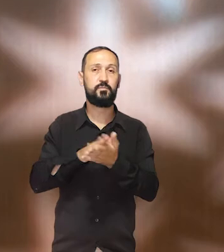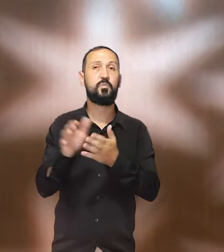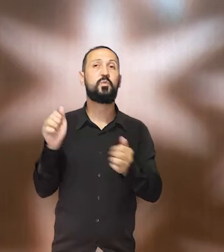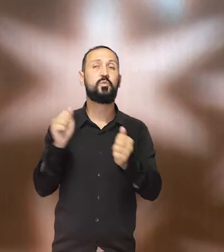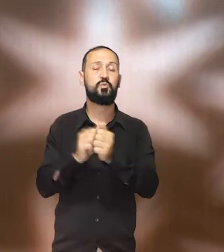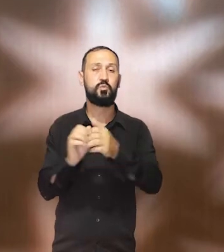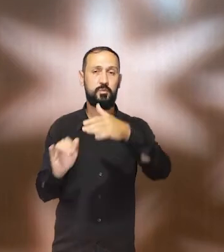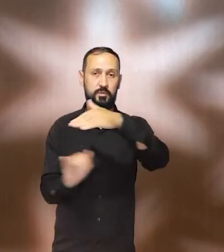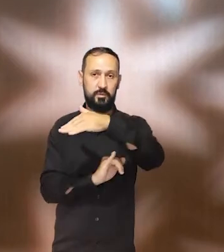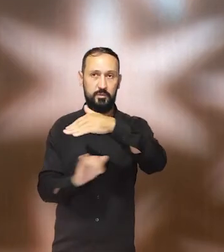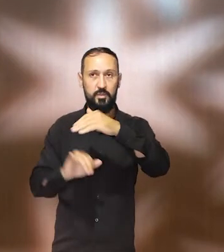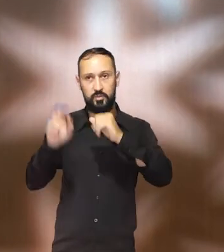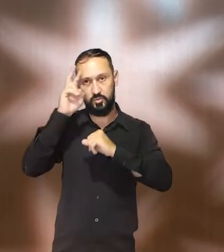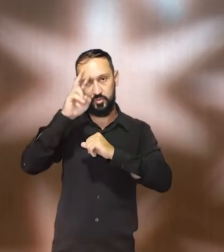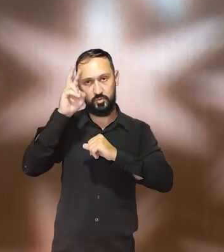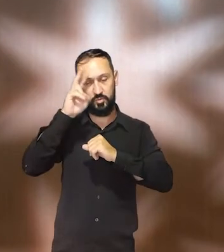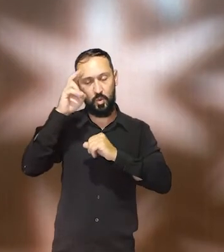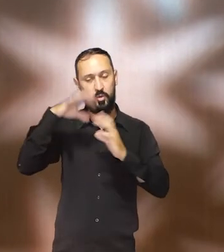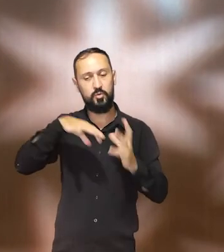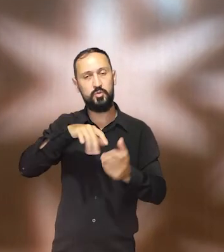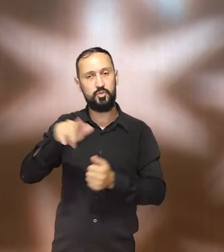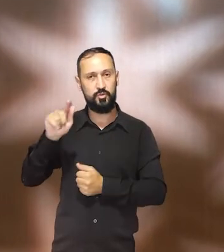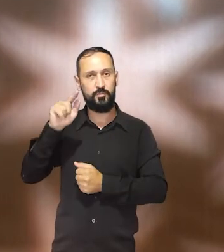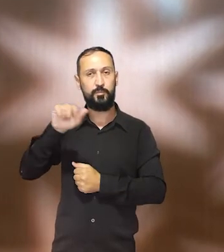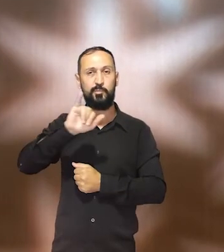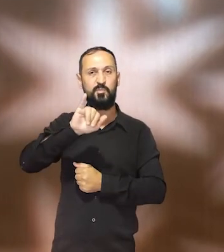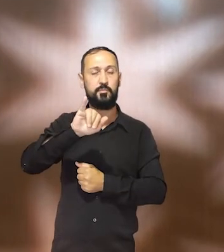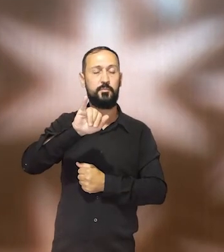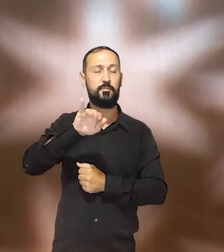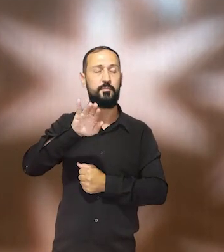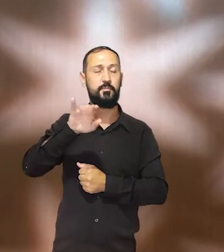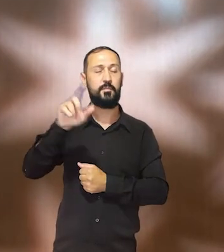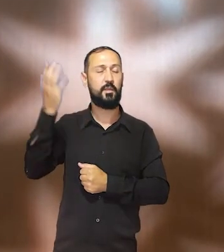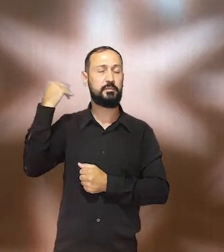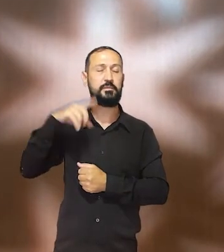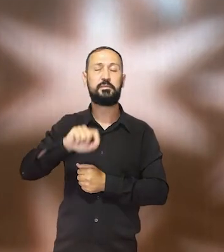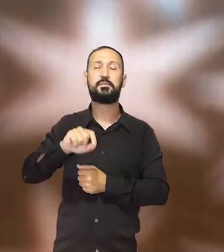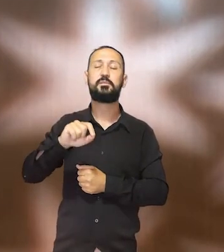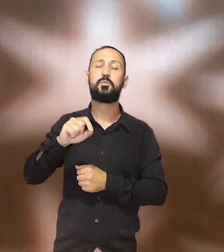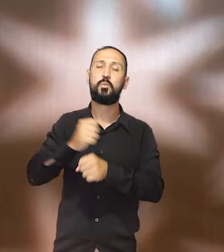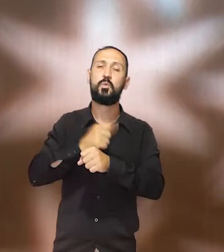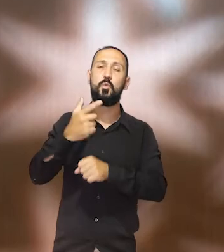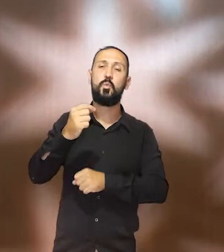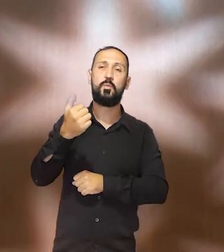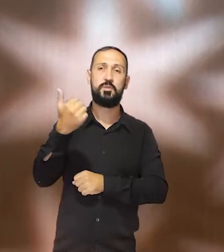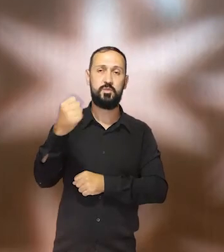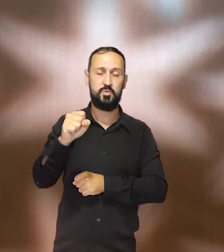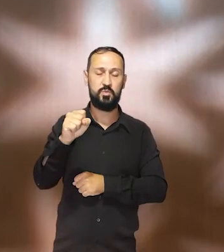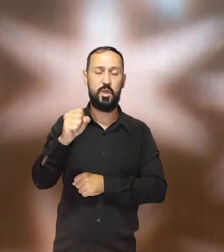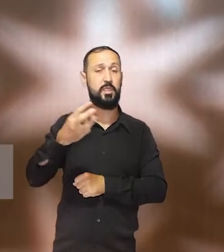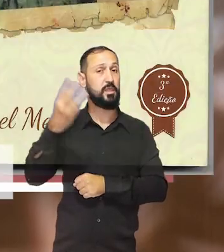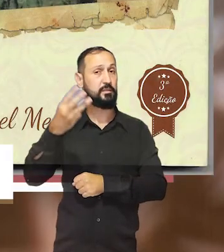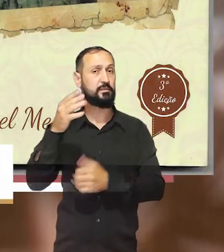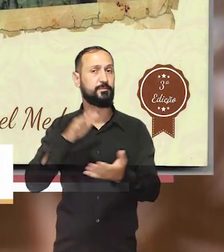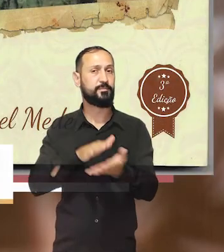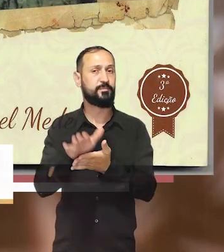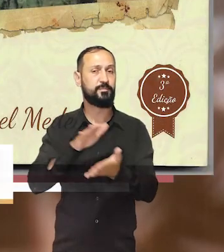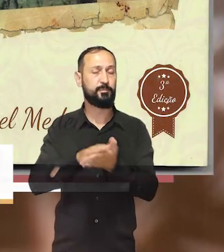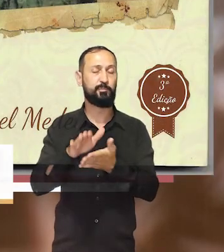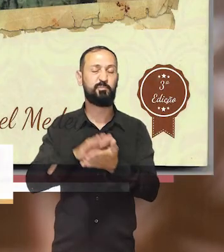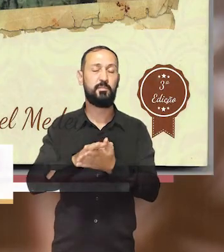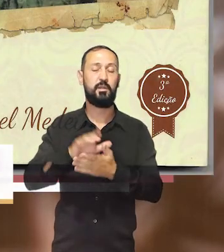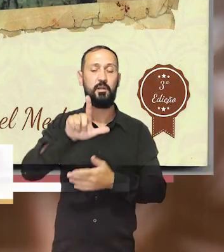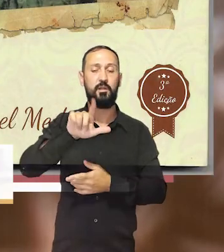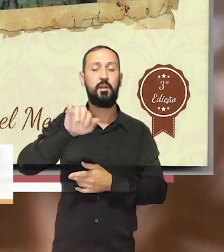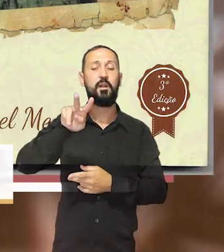publicada em parceria com o Instituto Histórico e Geográfico de Mato Grosso do Sul e a HGMS, e em 2018, publicada então a terceira